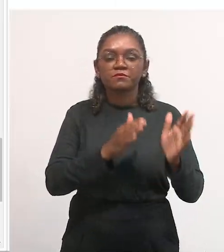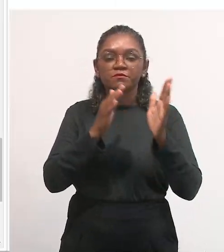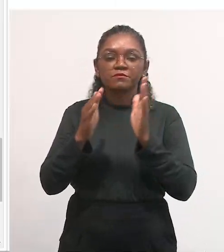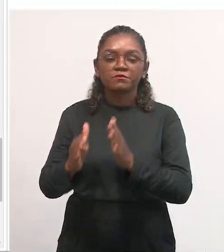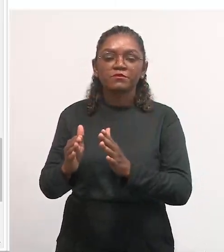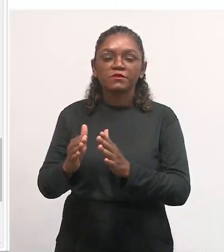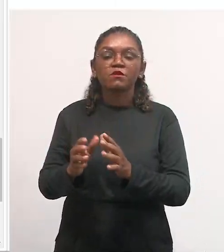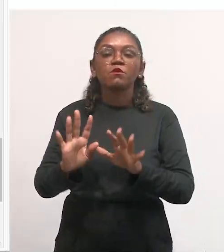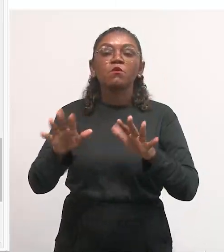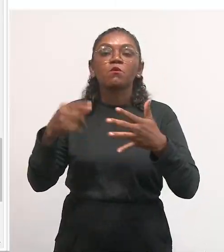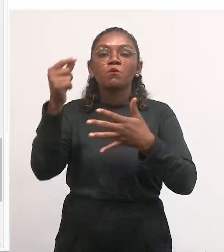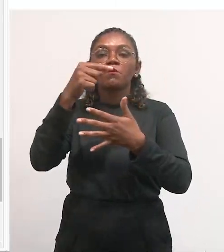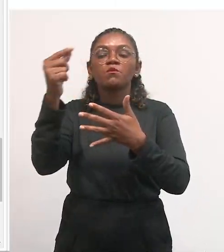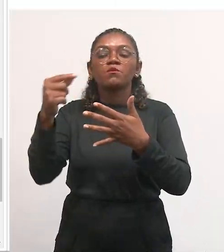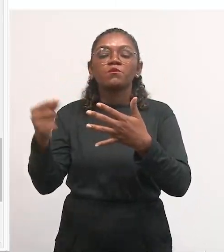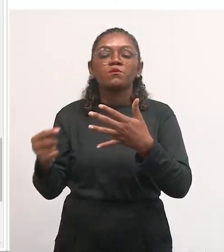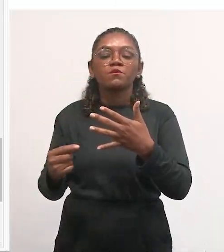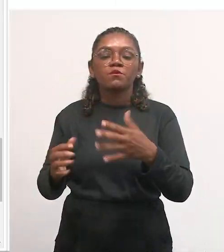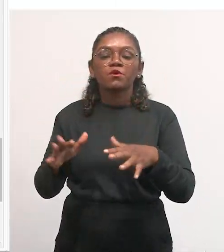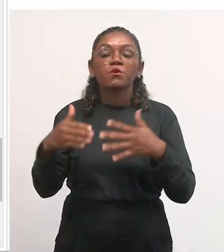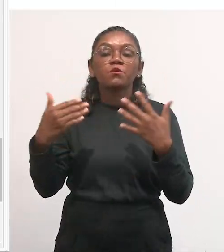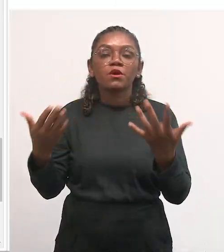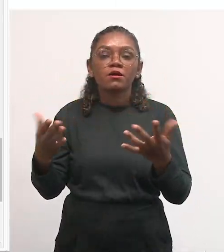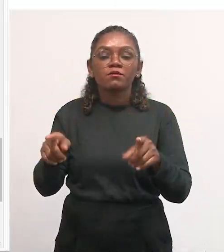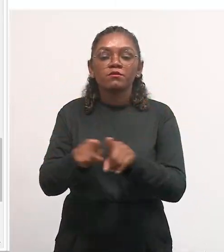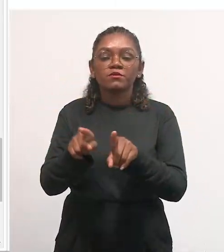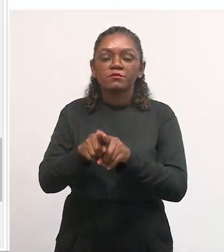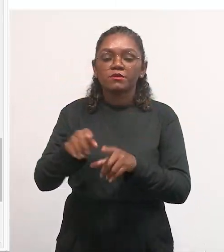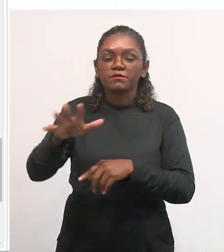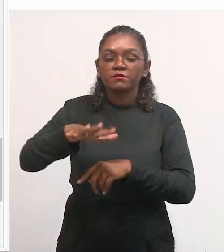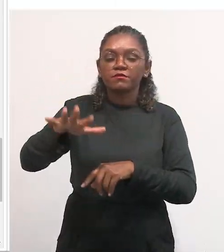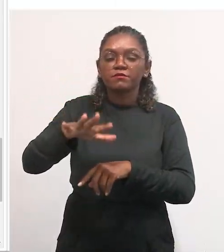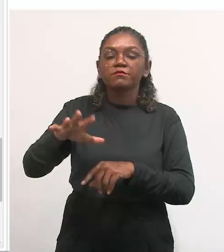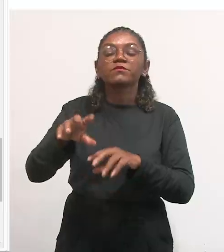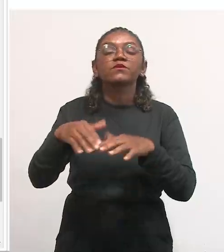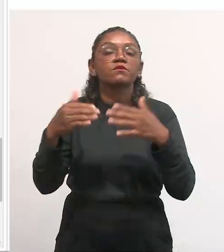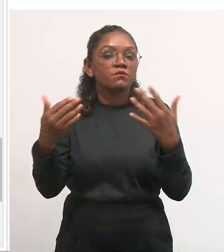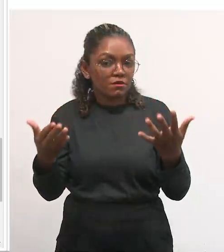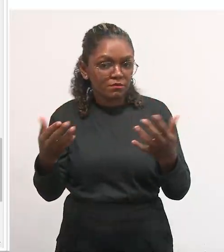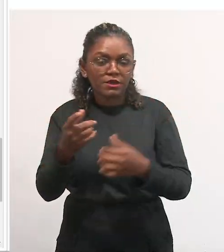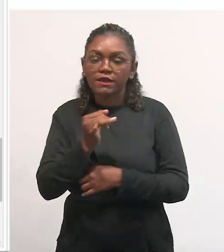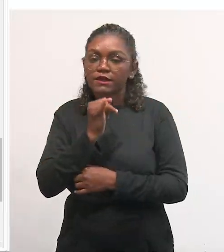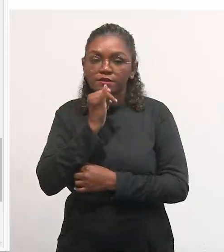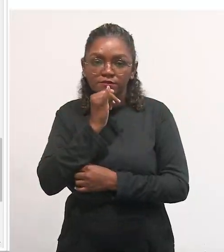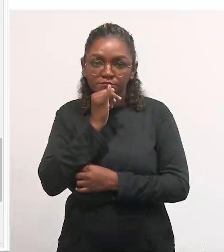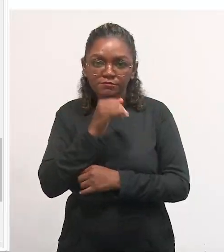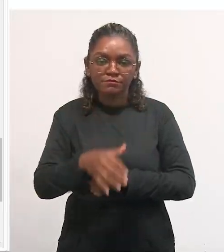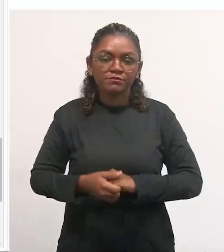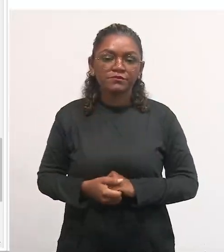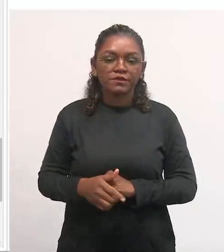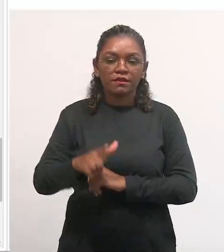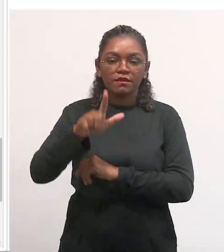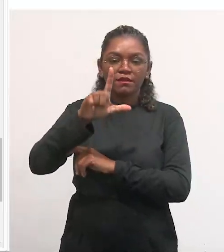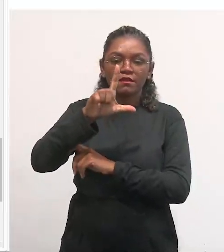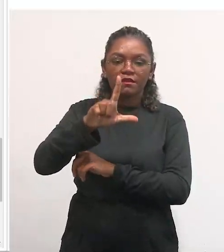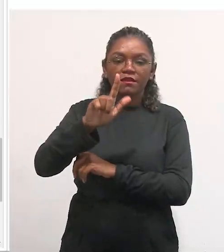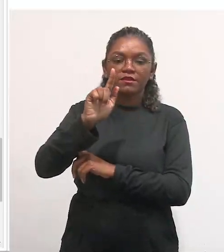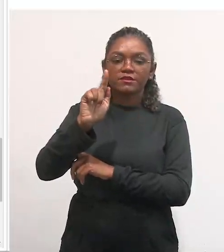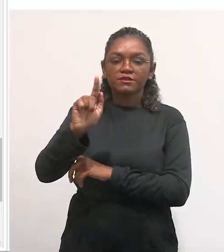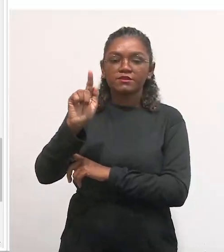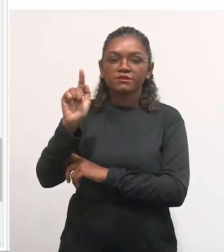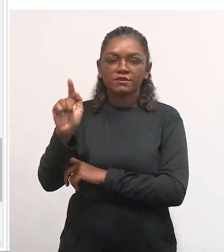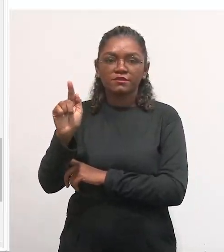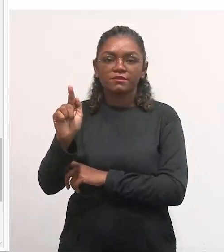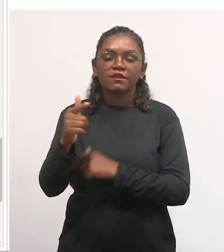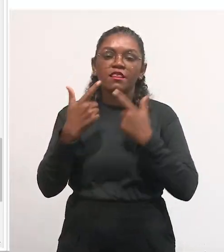eixos, quais são os campos curriculares, então aqui, ó, LGG, linguagem e suas tecnologias,